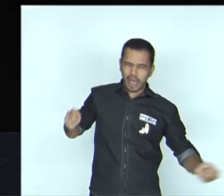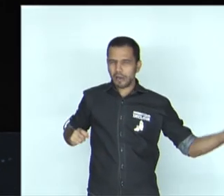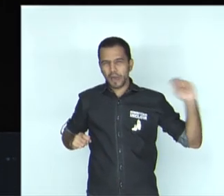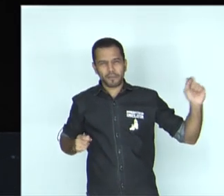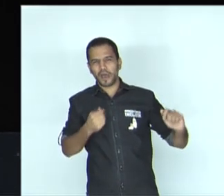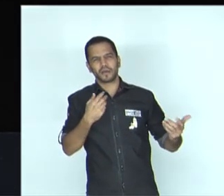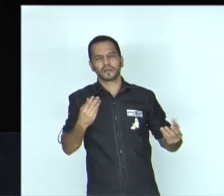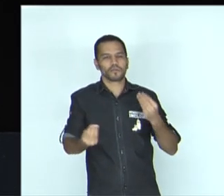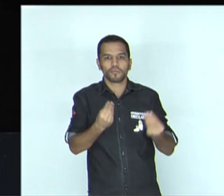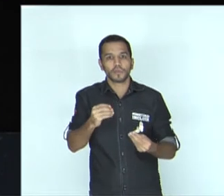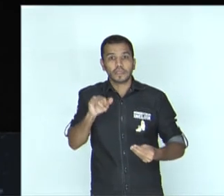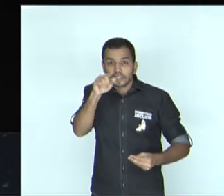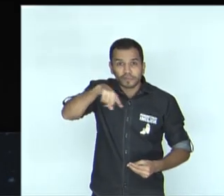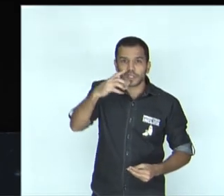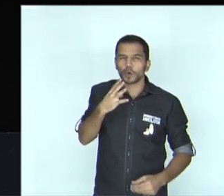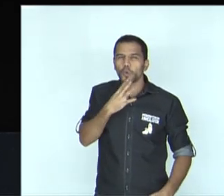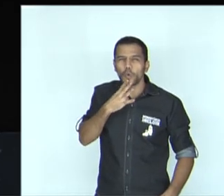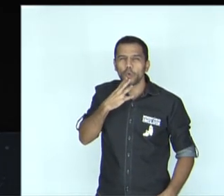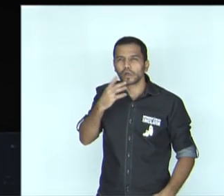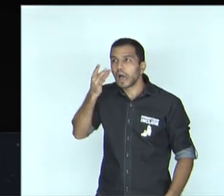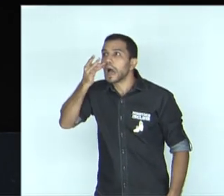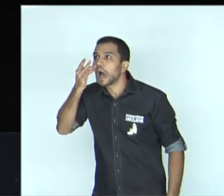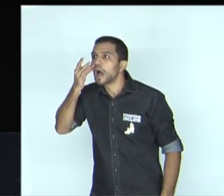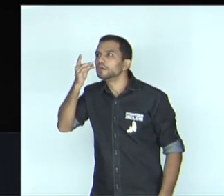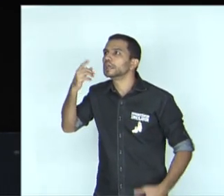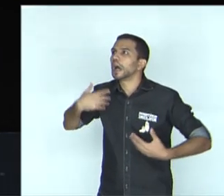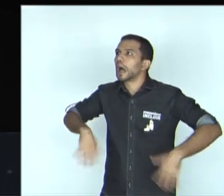ama, o quanto Deus te valoriza.